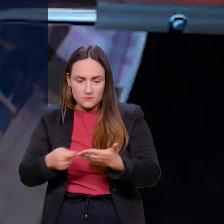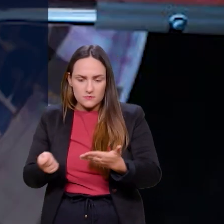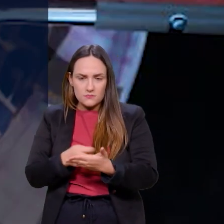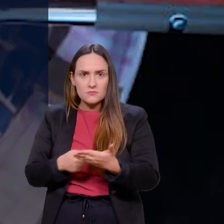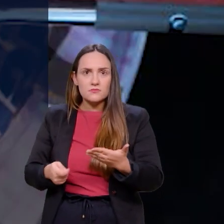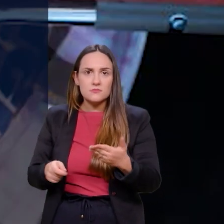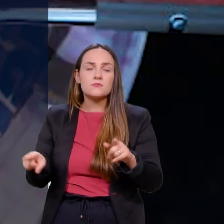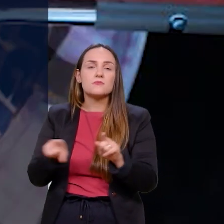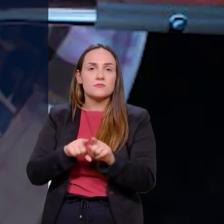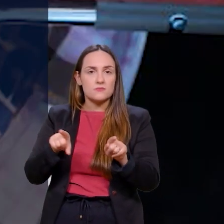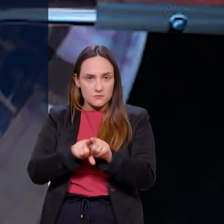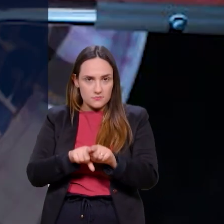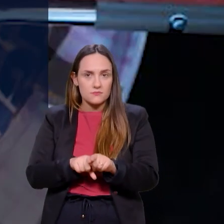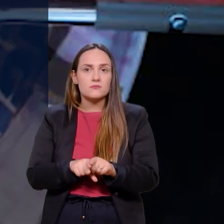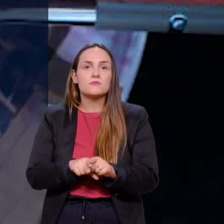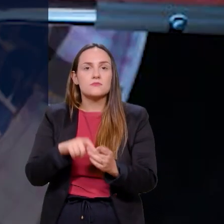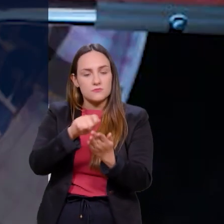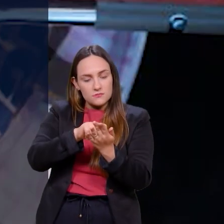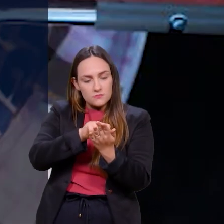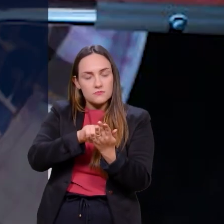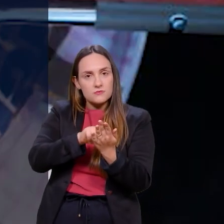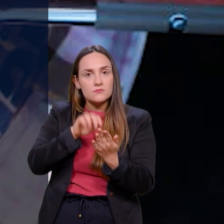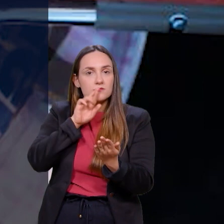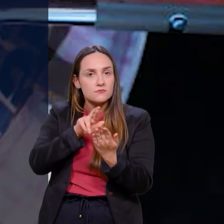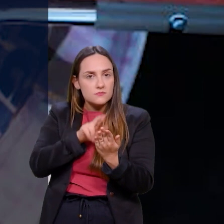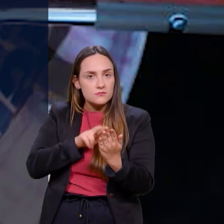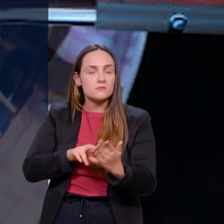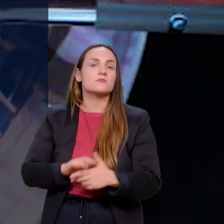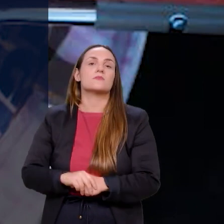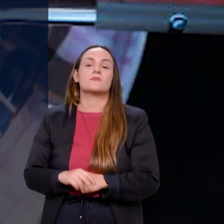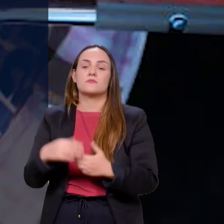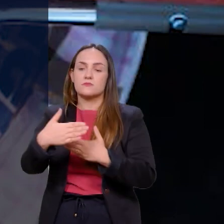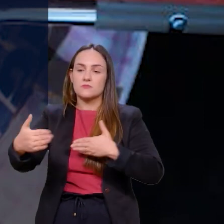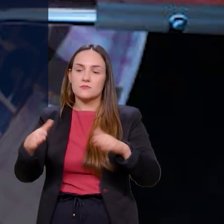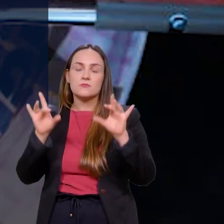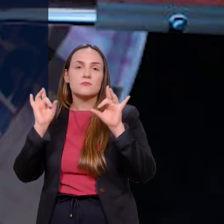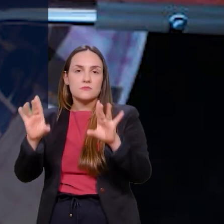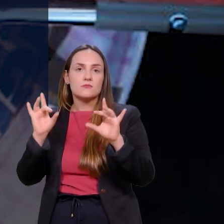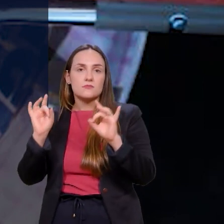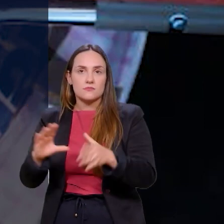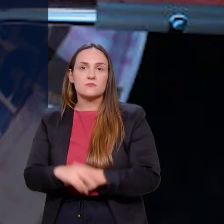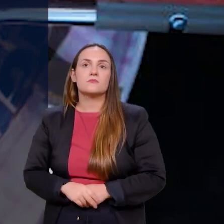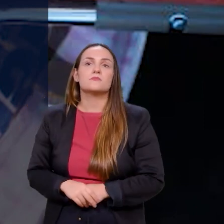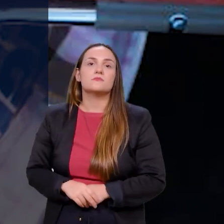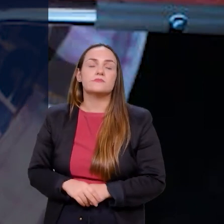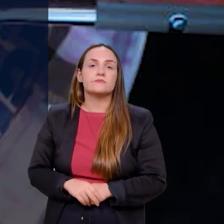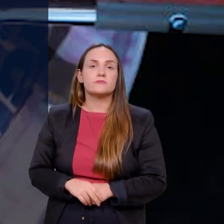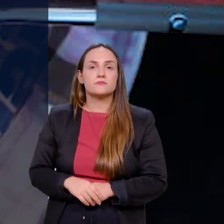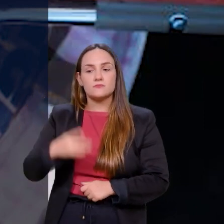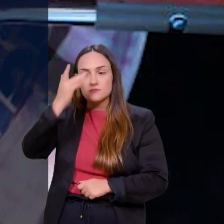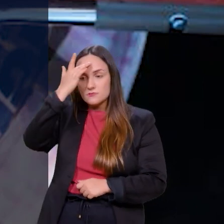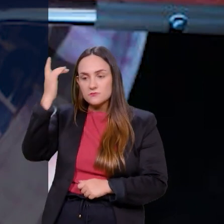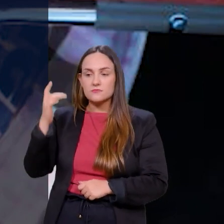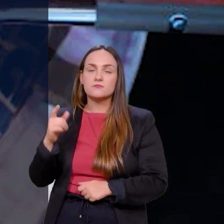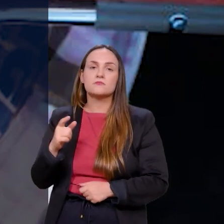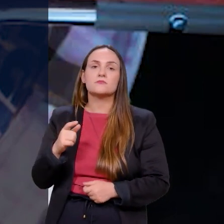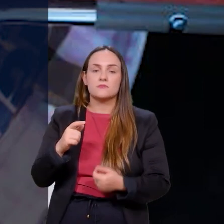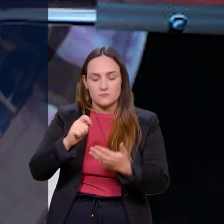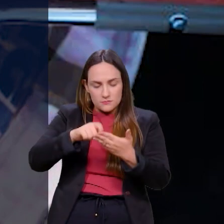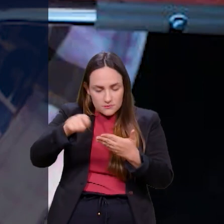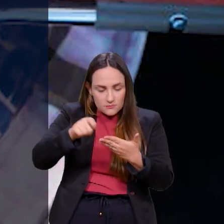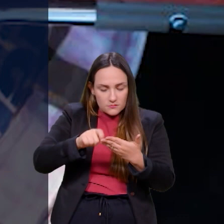Profissional transcritor para auxiliar na escrita. E preenchimento do cartão resposta. Sala diferenciada